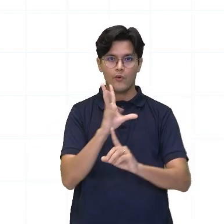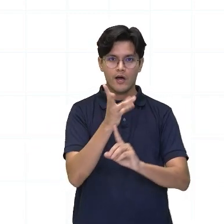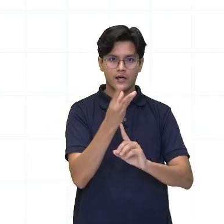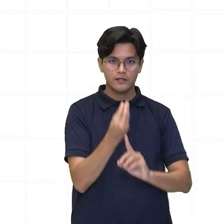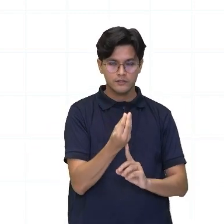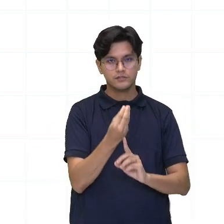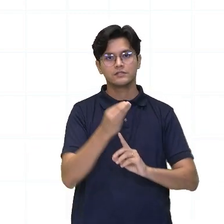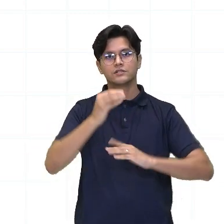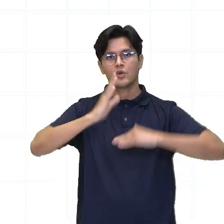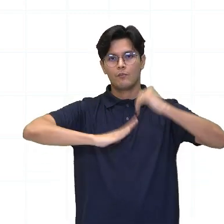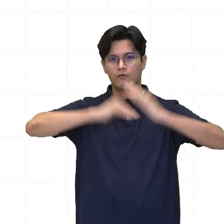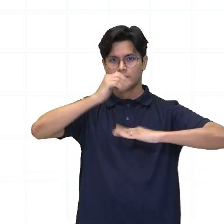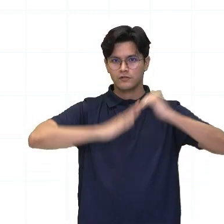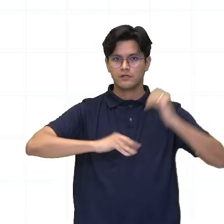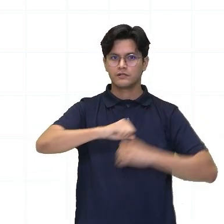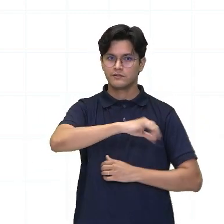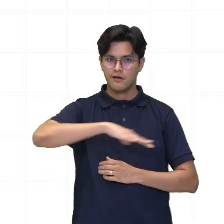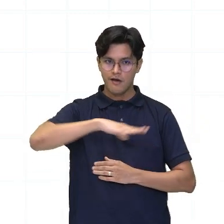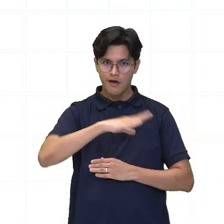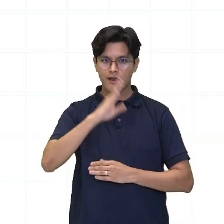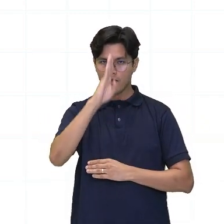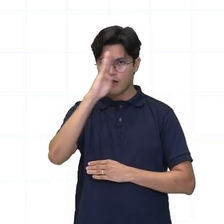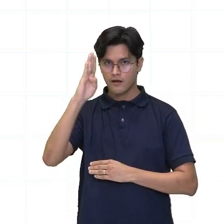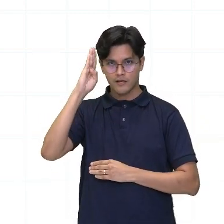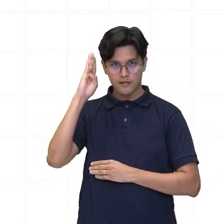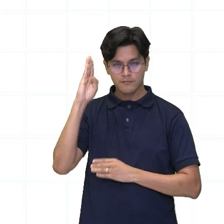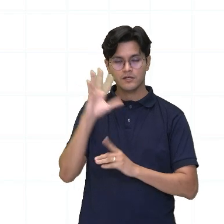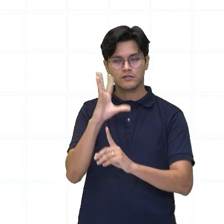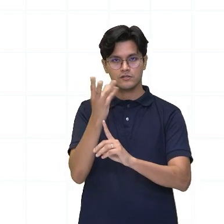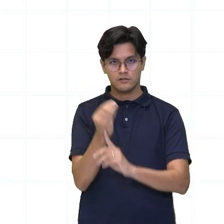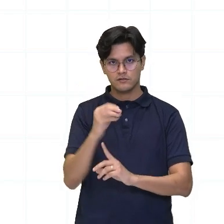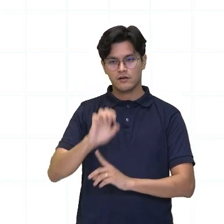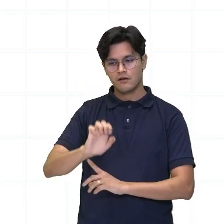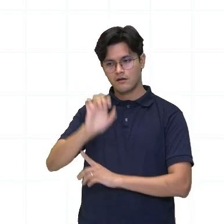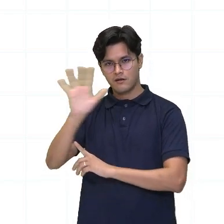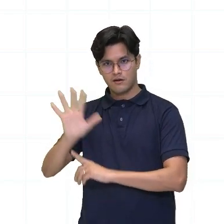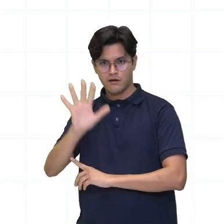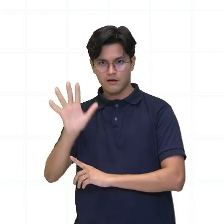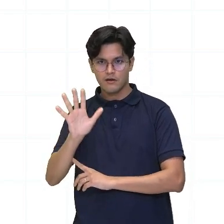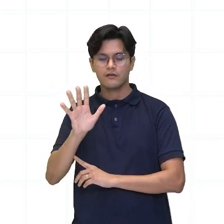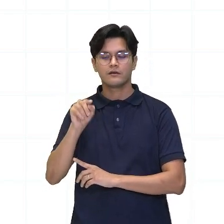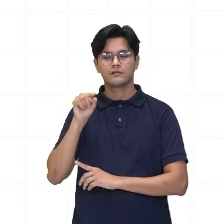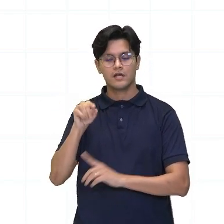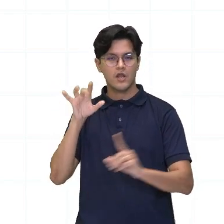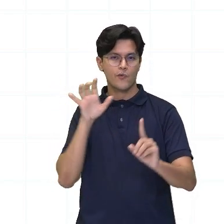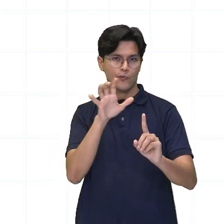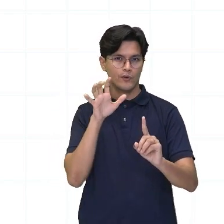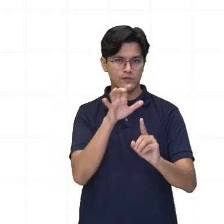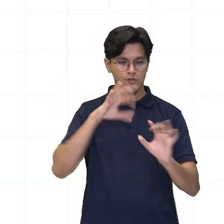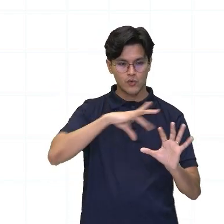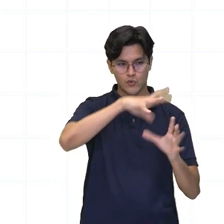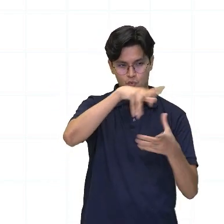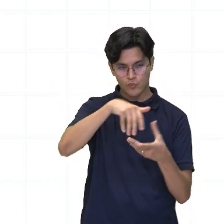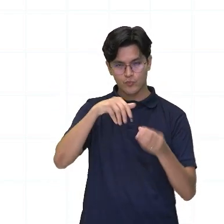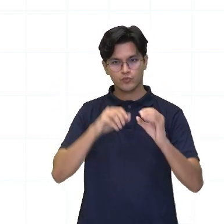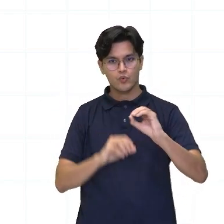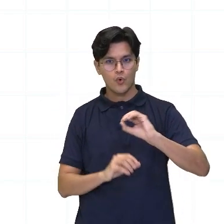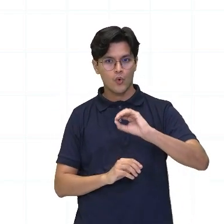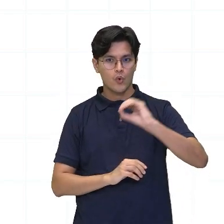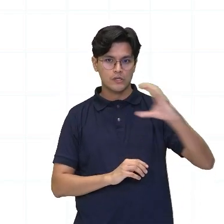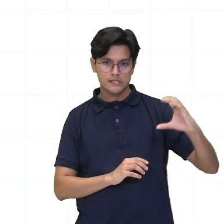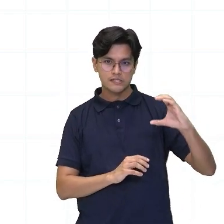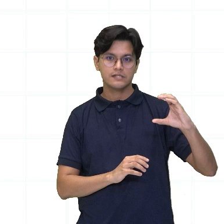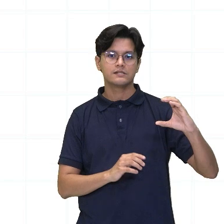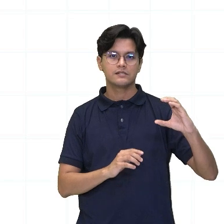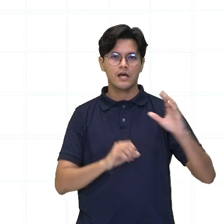pelas academias de arte europeia. Este método estendeu sua influência sobre todo o mundo ocidental ao longo de